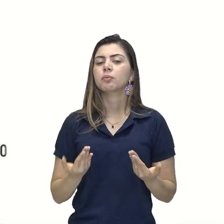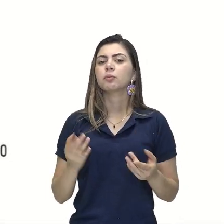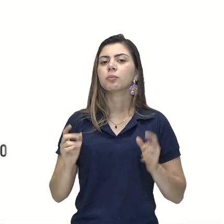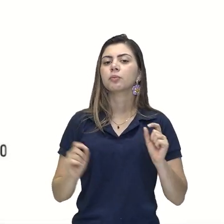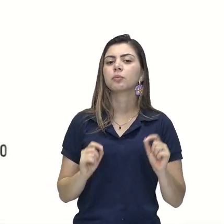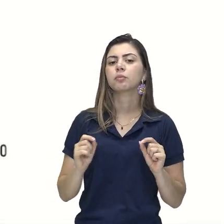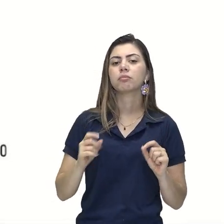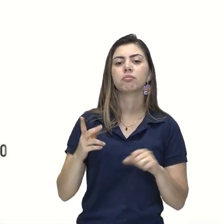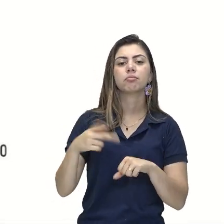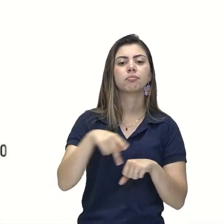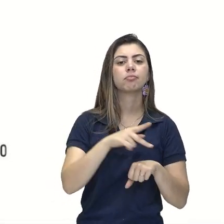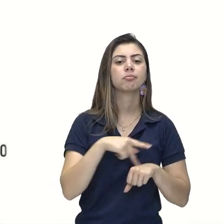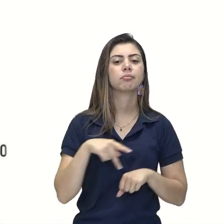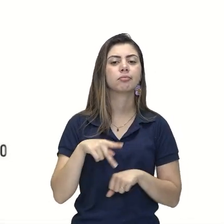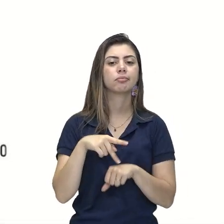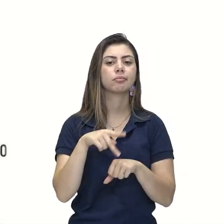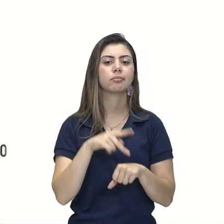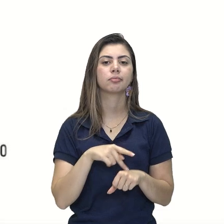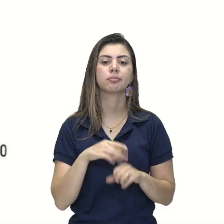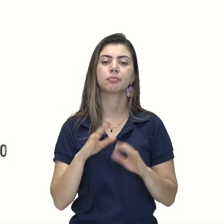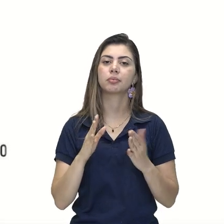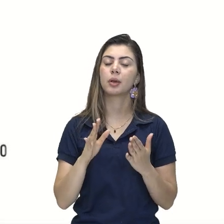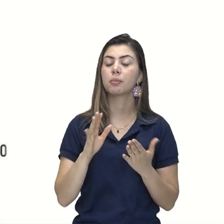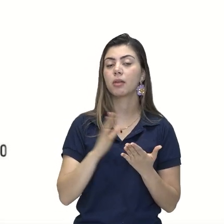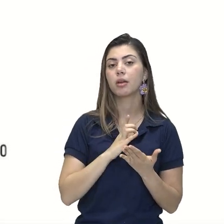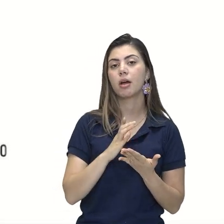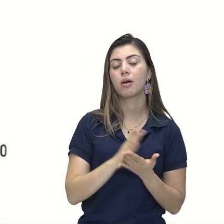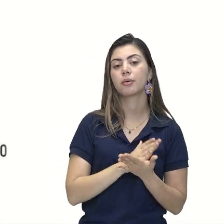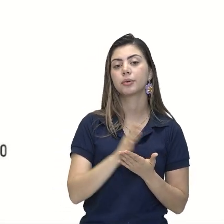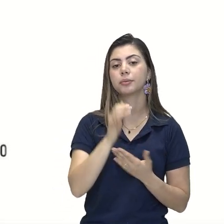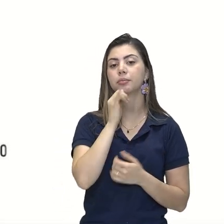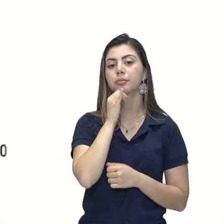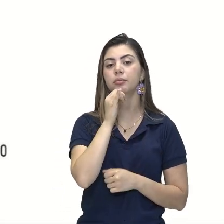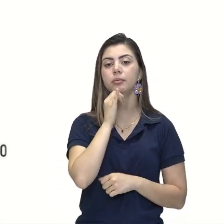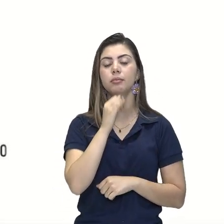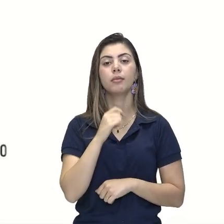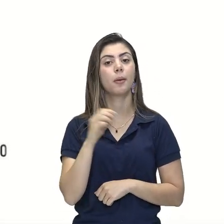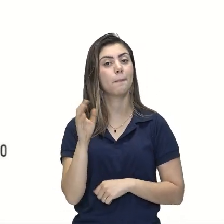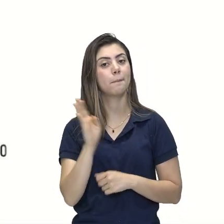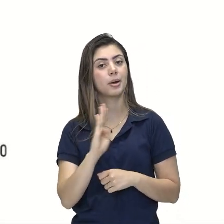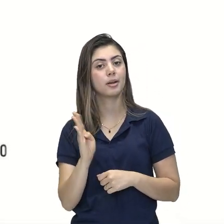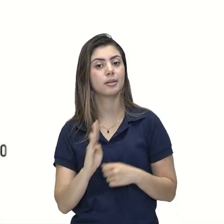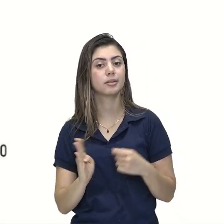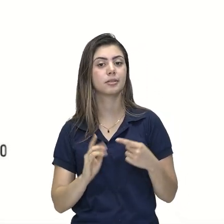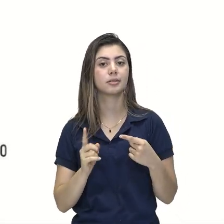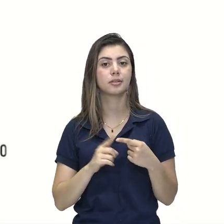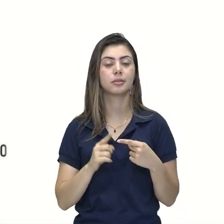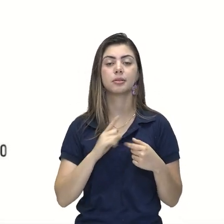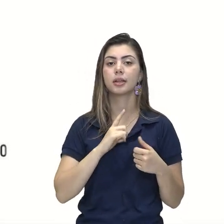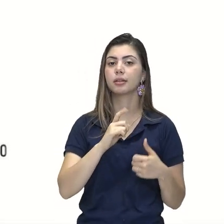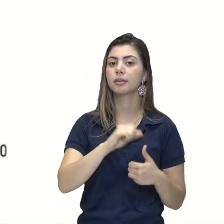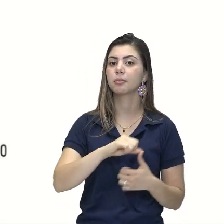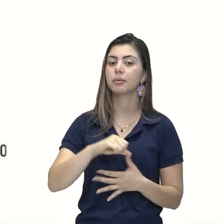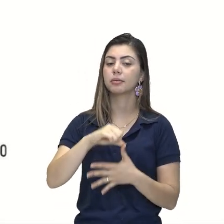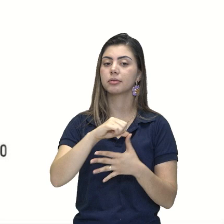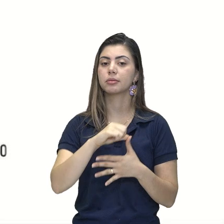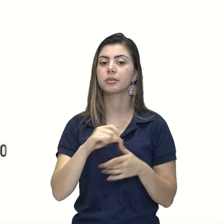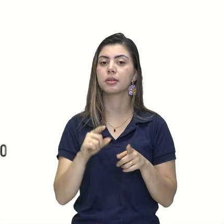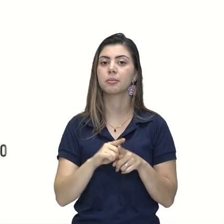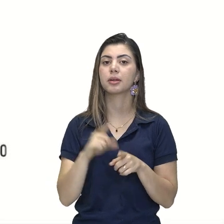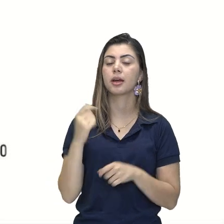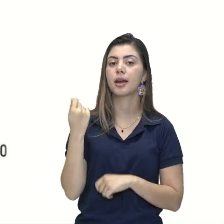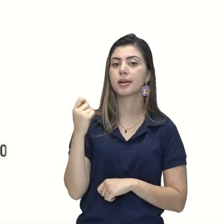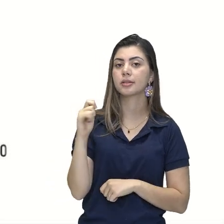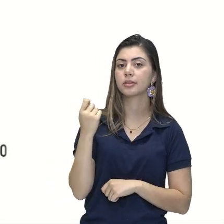esses países? A gente pode citar alguns exemplos, como o Brasil, aí na América do Sul, nós temos a